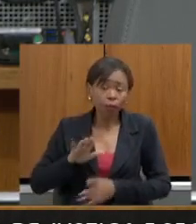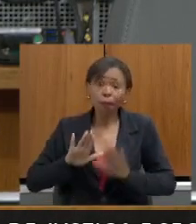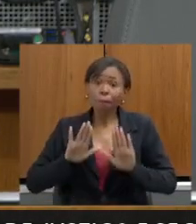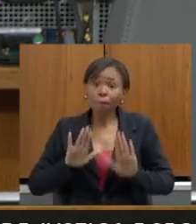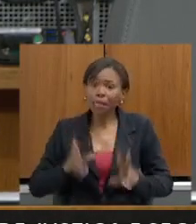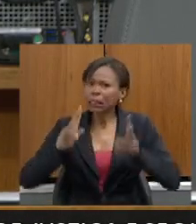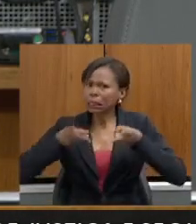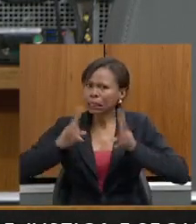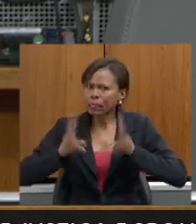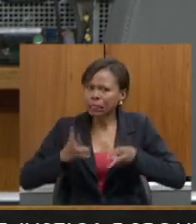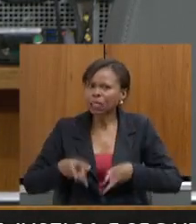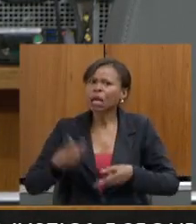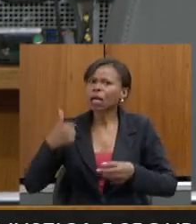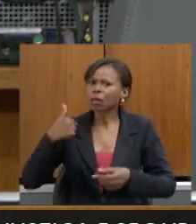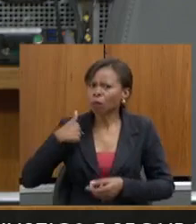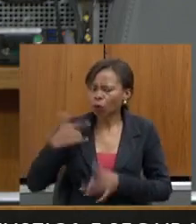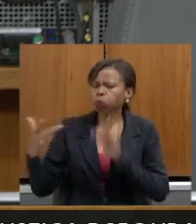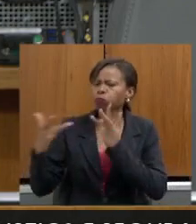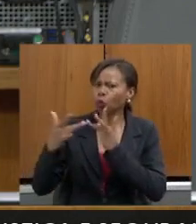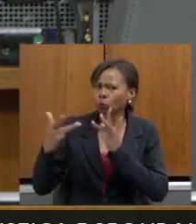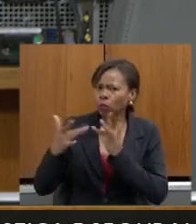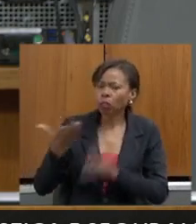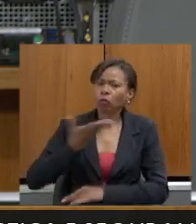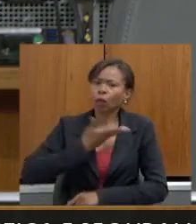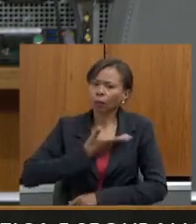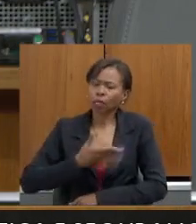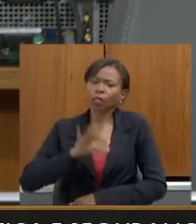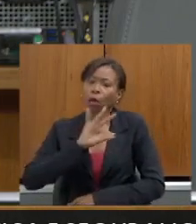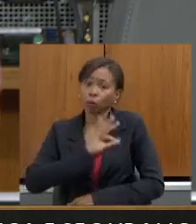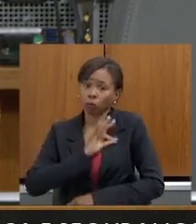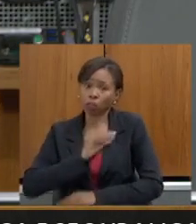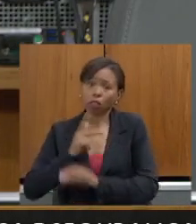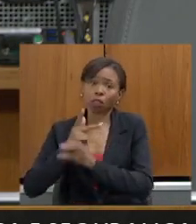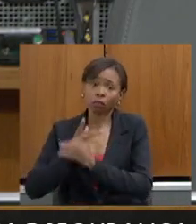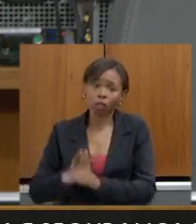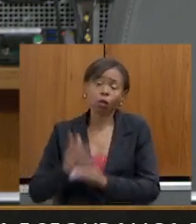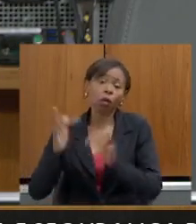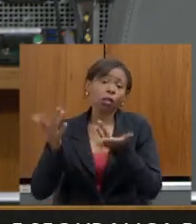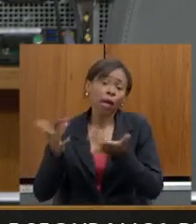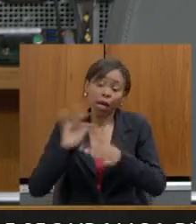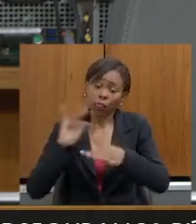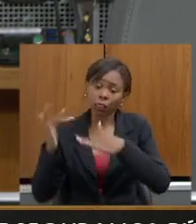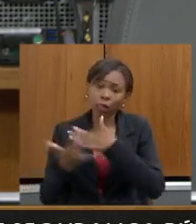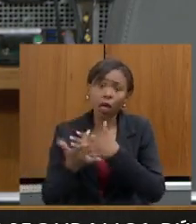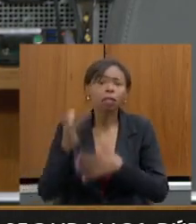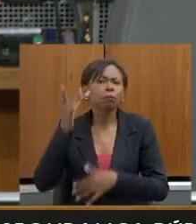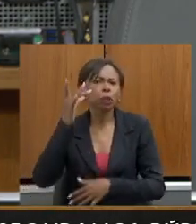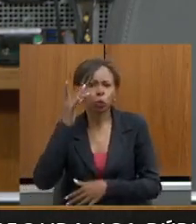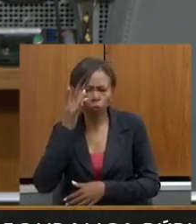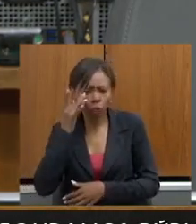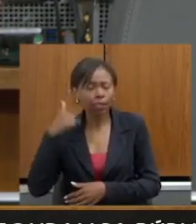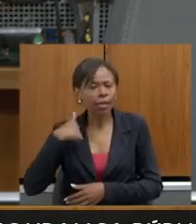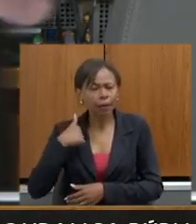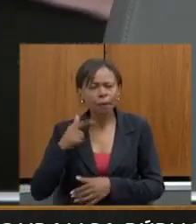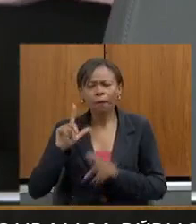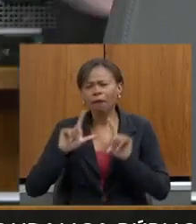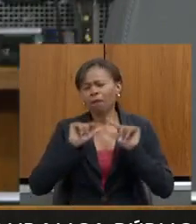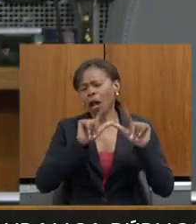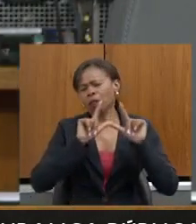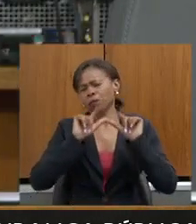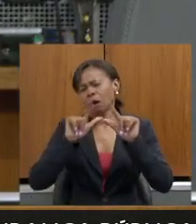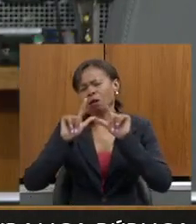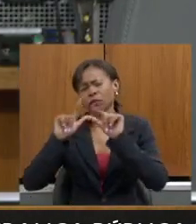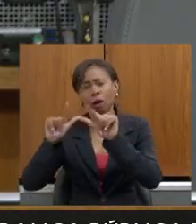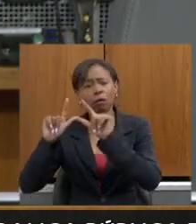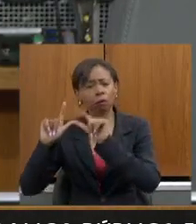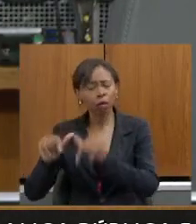em contato com todos os nossos colegas através das redes sociais e pessoalmente eu viajo muito a gente faz um mandato